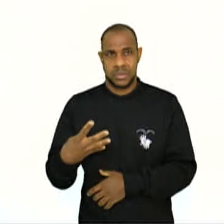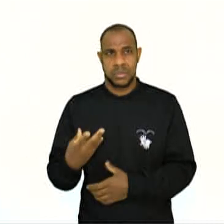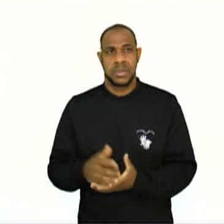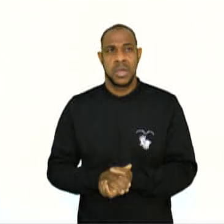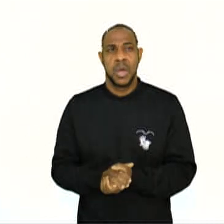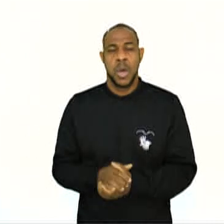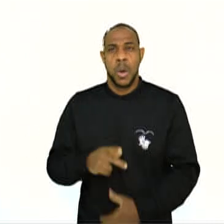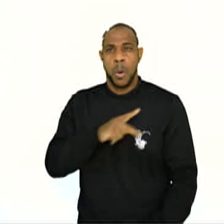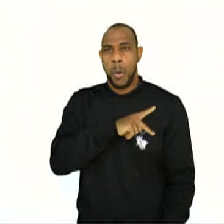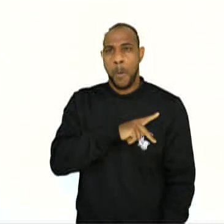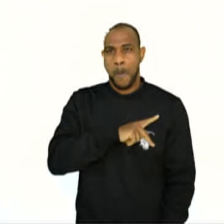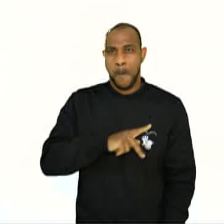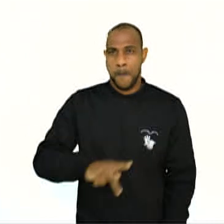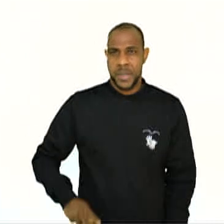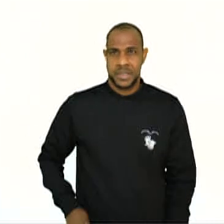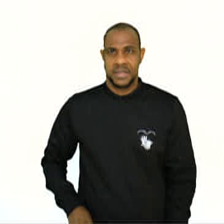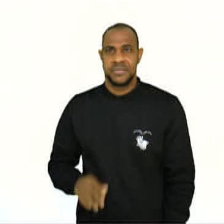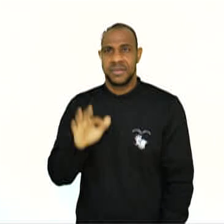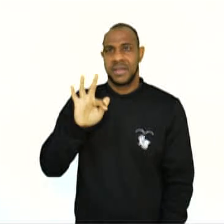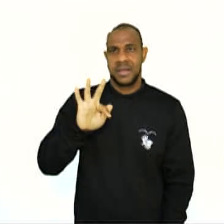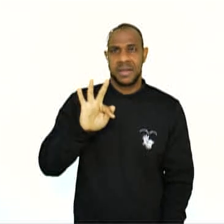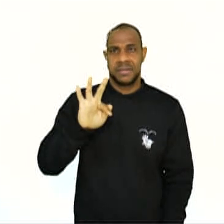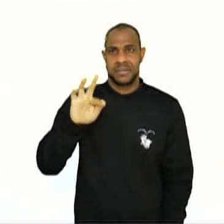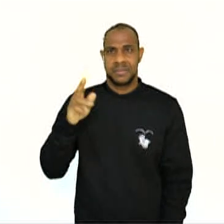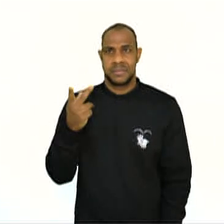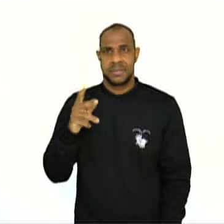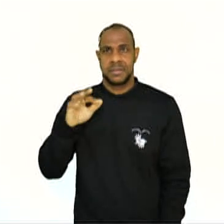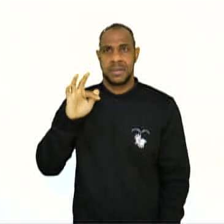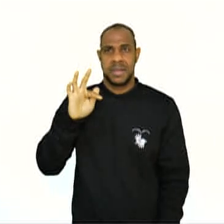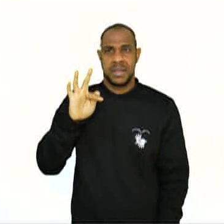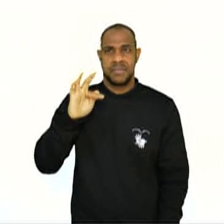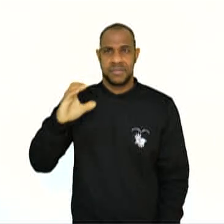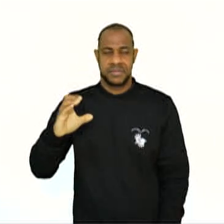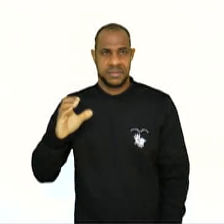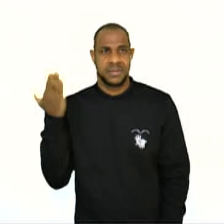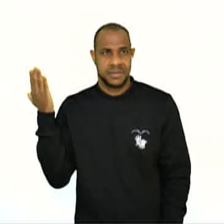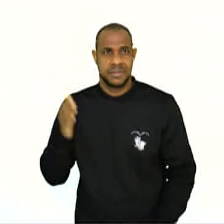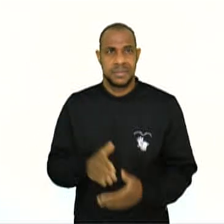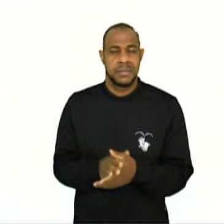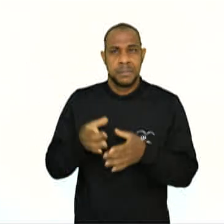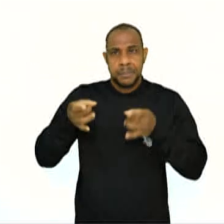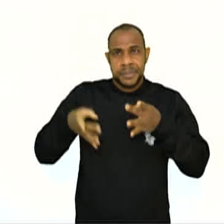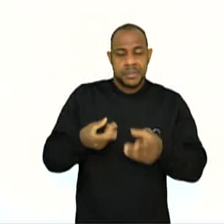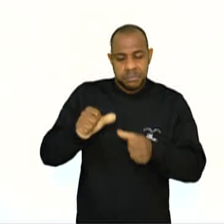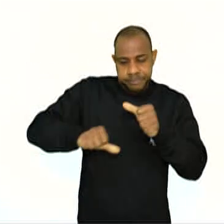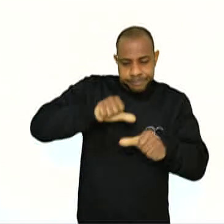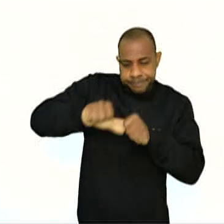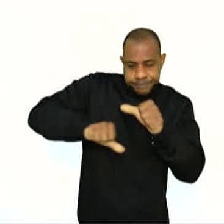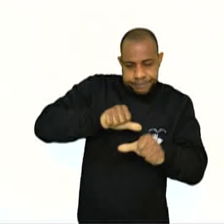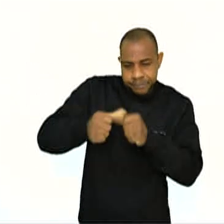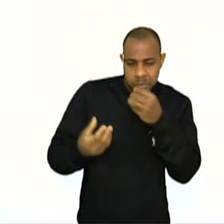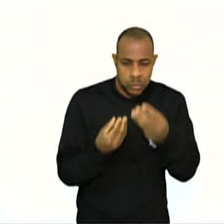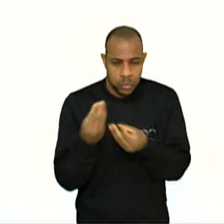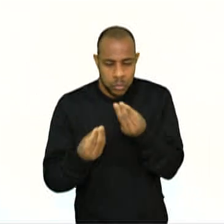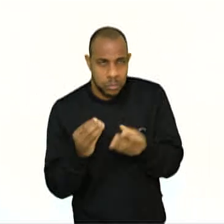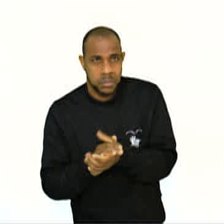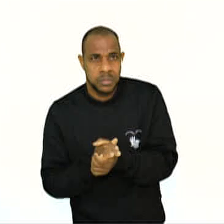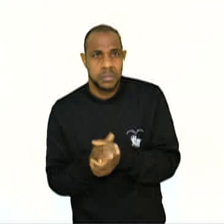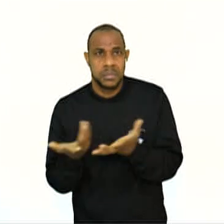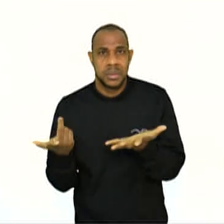Henrique Cardoso anunciou o fim da era Vargas, como um prenúncio das mudanças que estavam por vir.